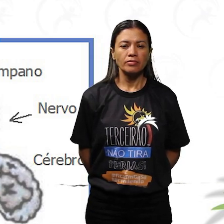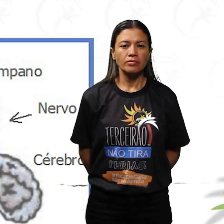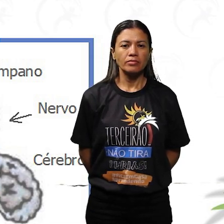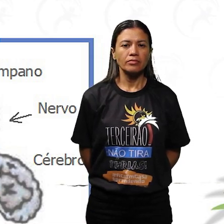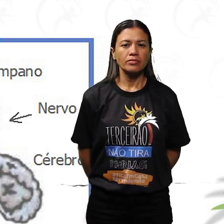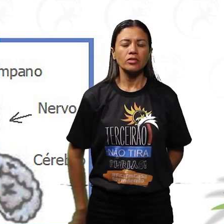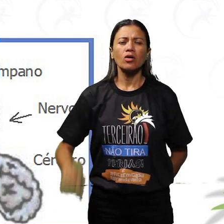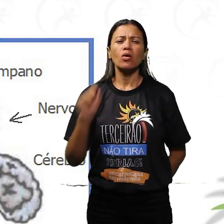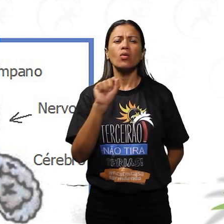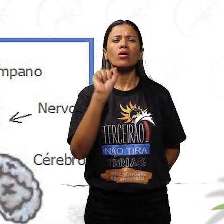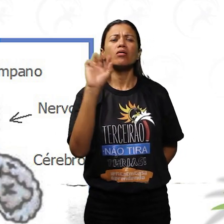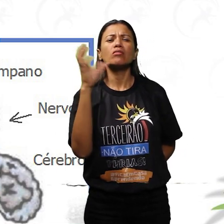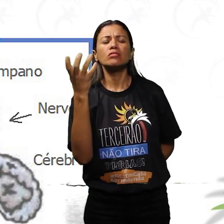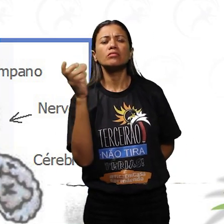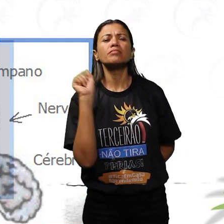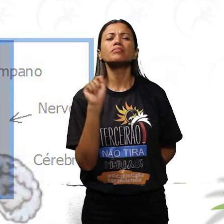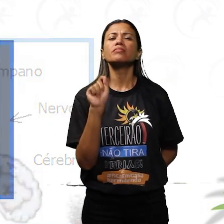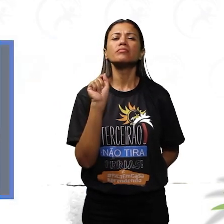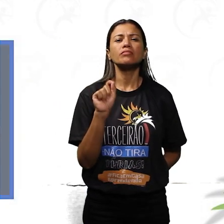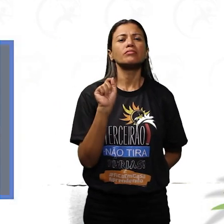Bem, o que acontece aqui?